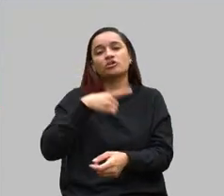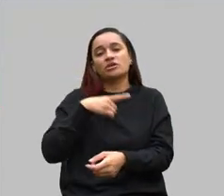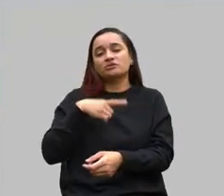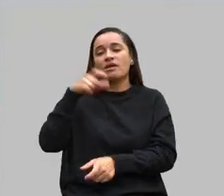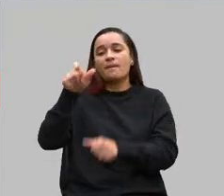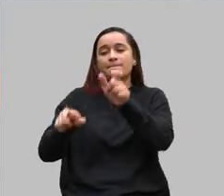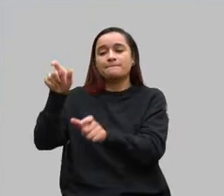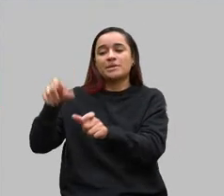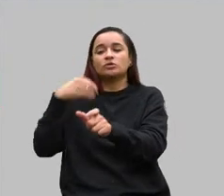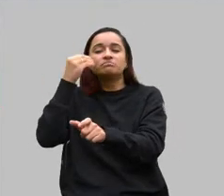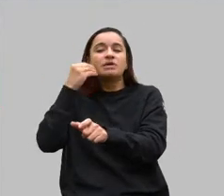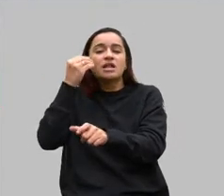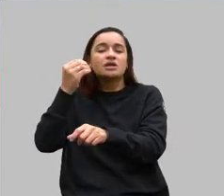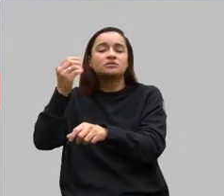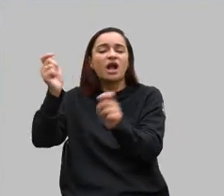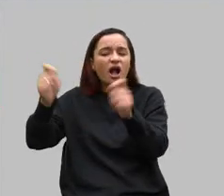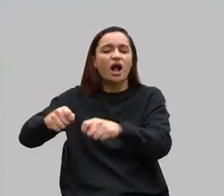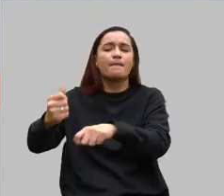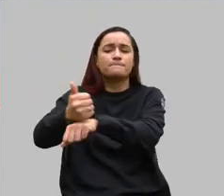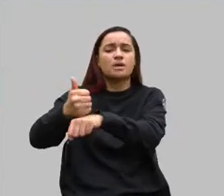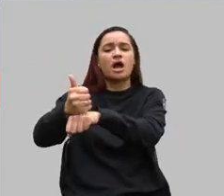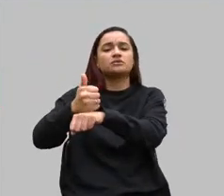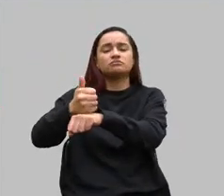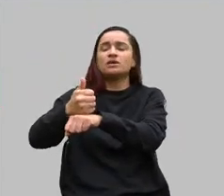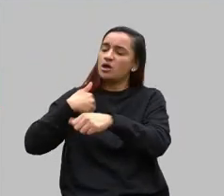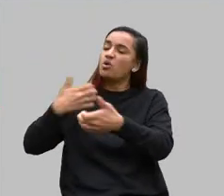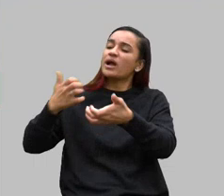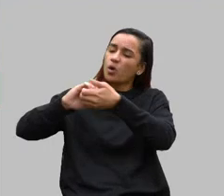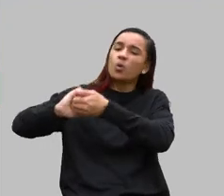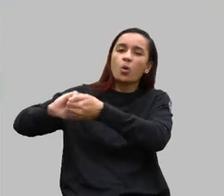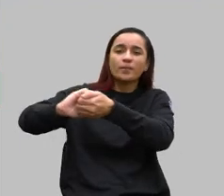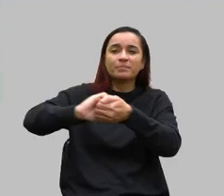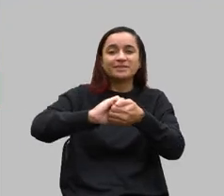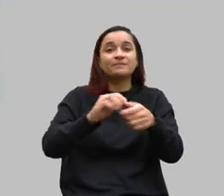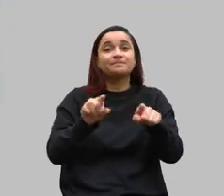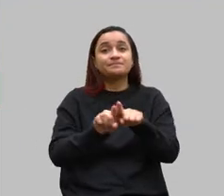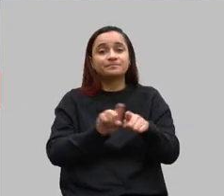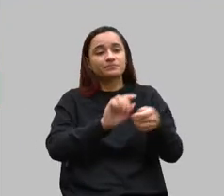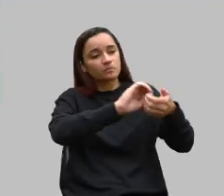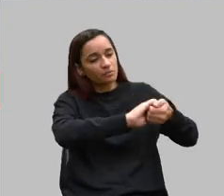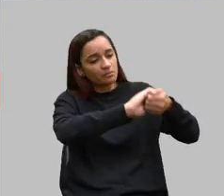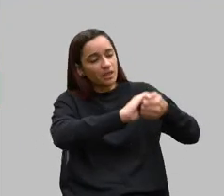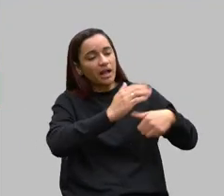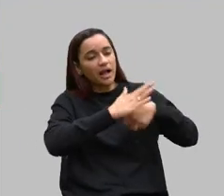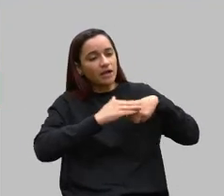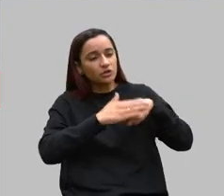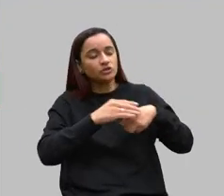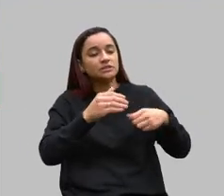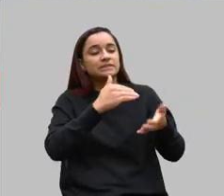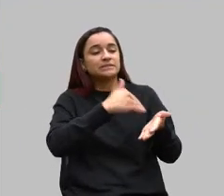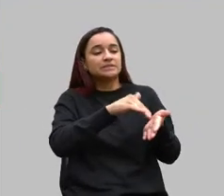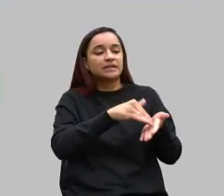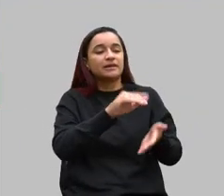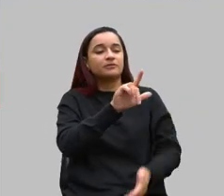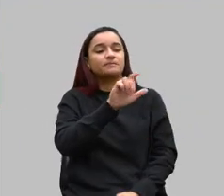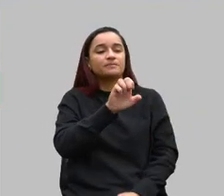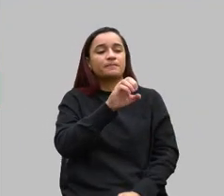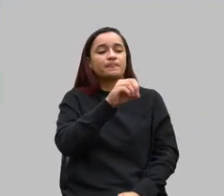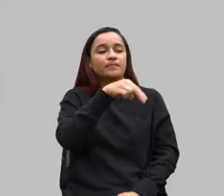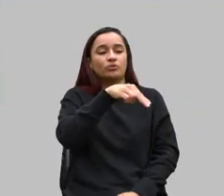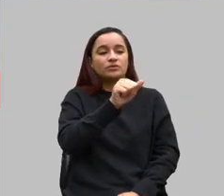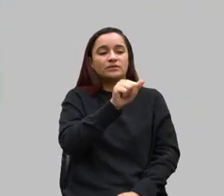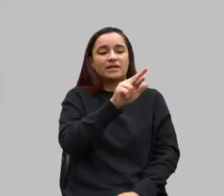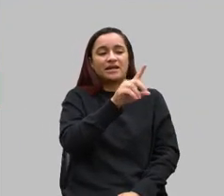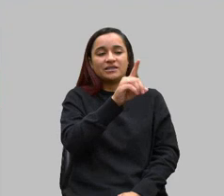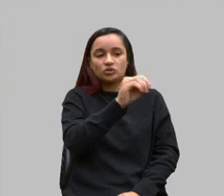de quem eu cumprimento todos os demais aqui cumprimentar aqui muito carinhosamente no secretário Leonardo e e o diretor né geral